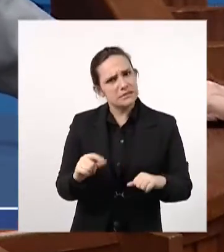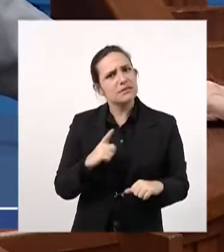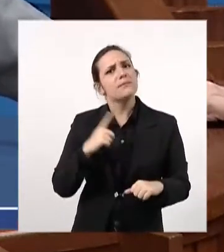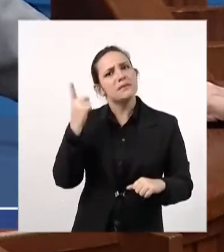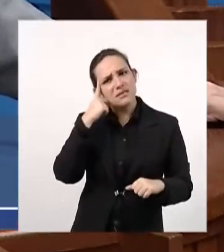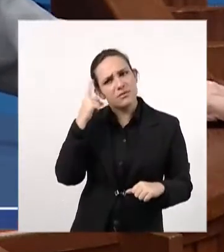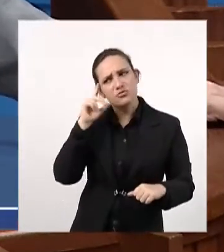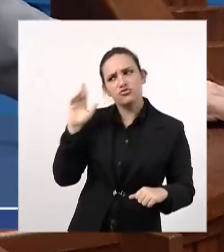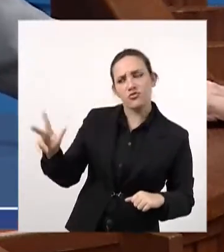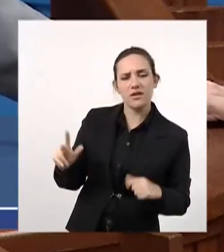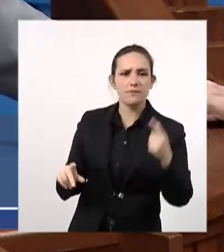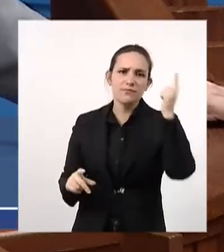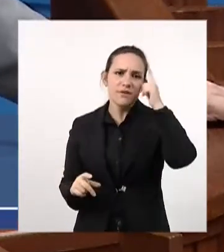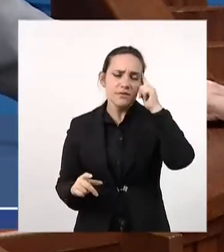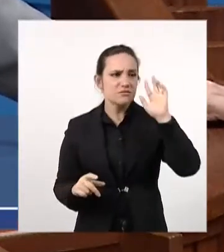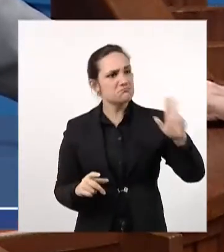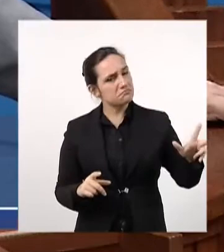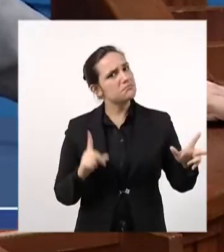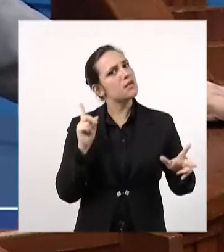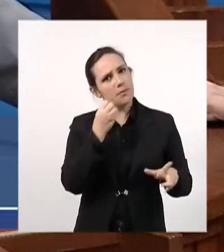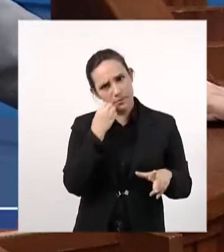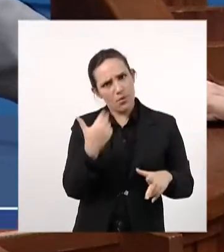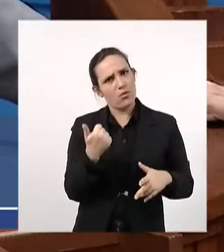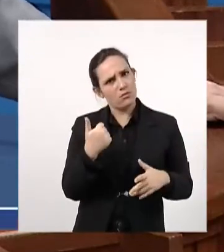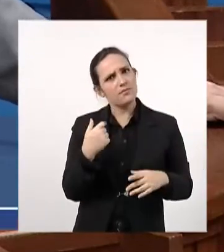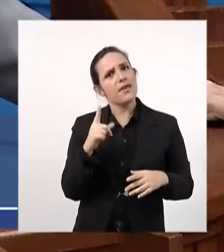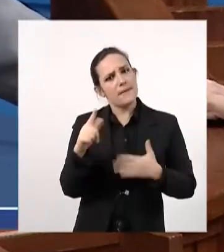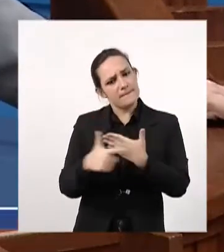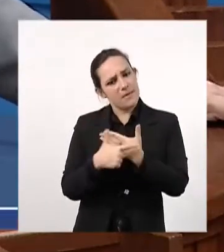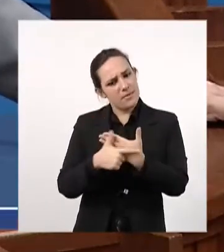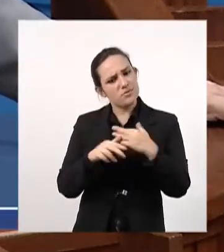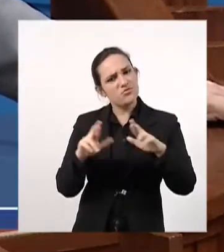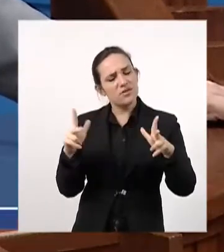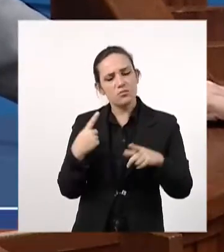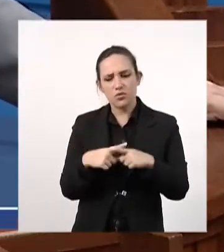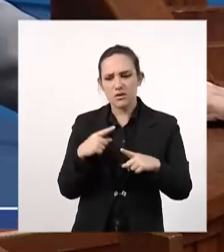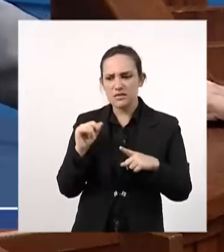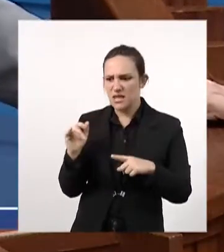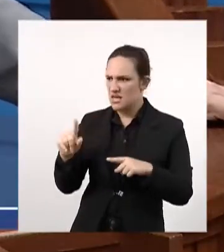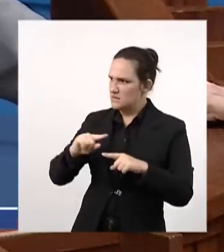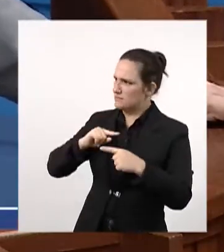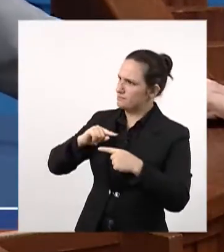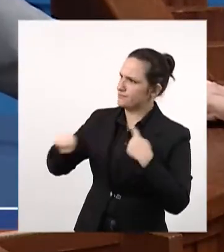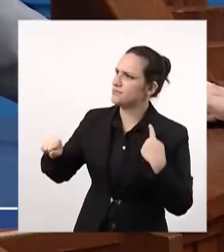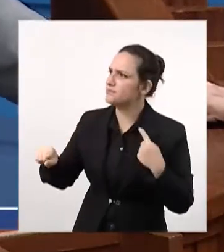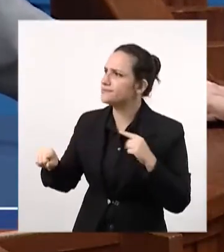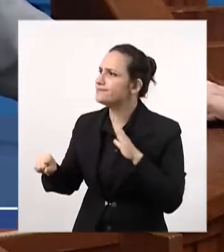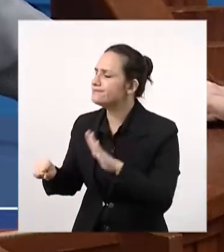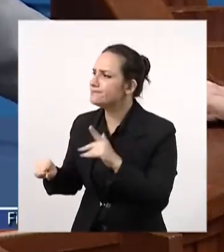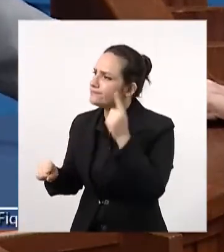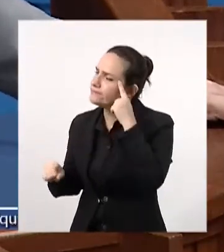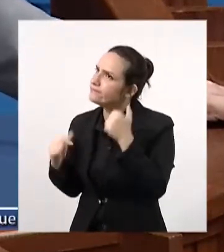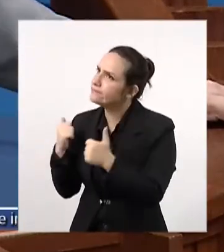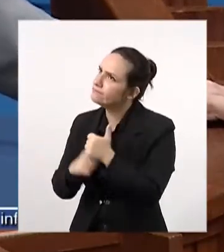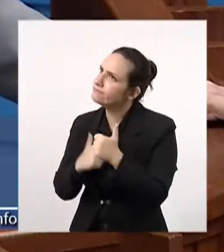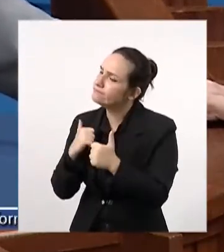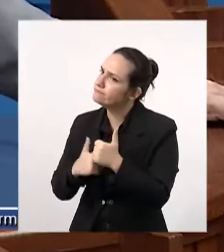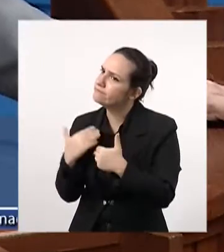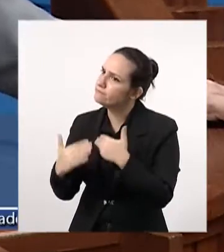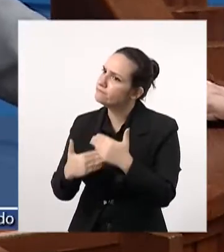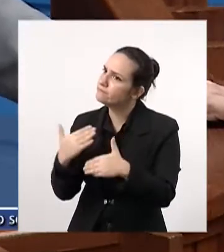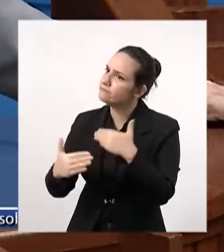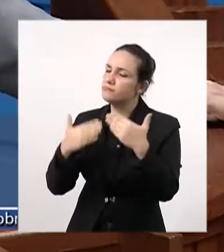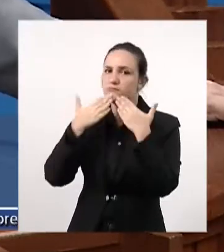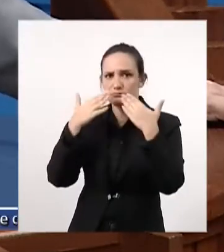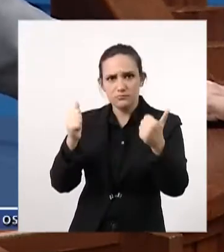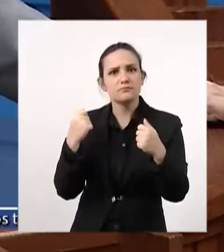cumpre um papel extremamente importante, que é o de aprimoramento, que é o cuidado das instituições no sentido